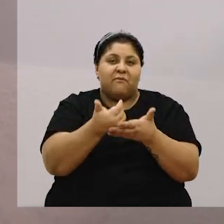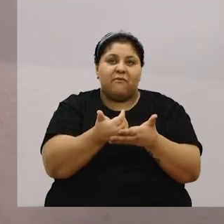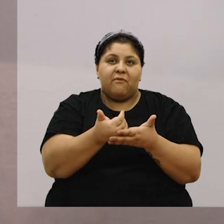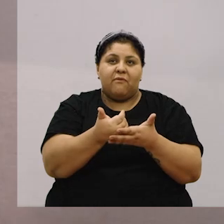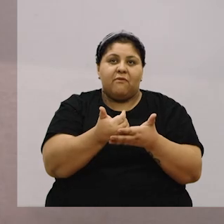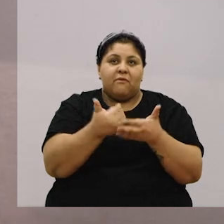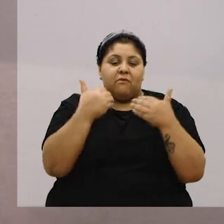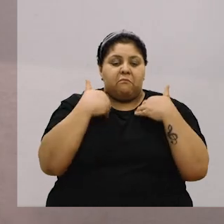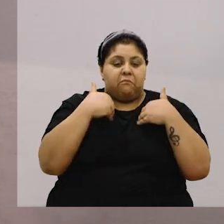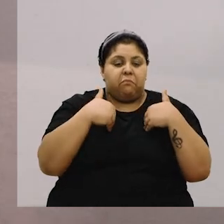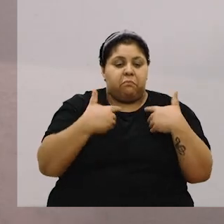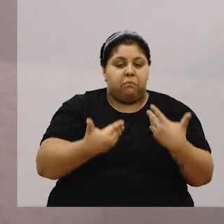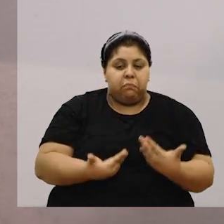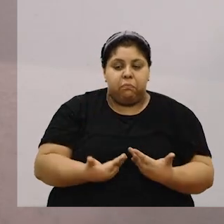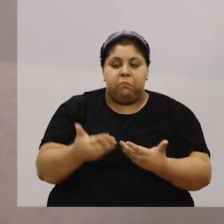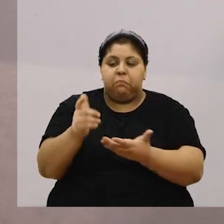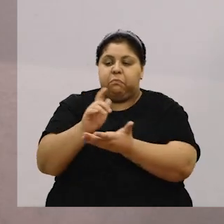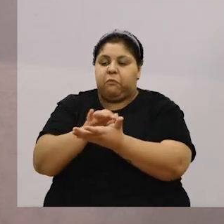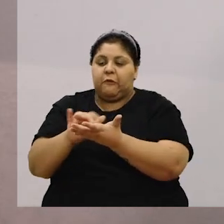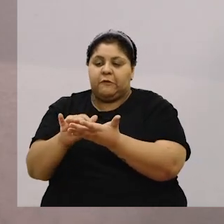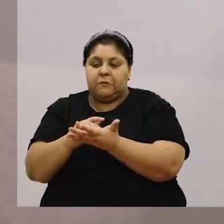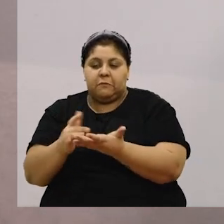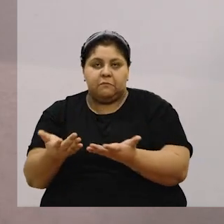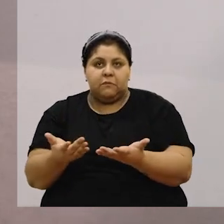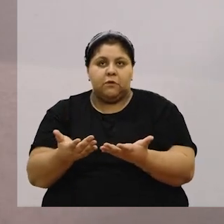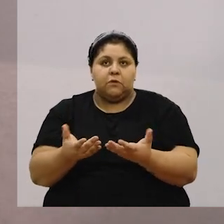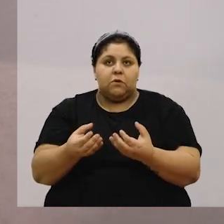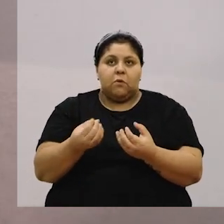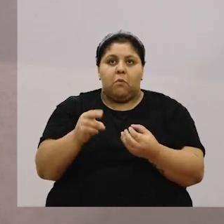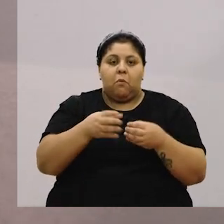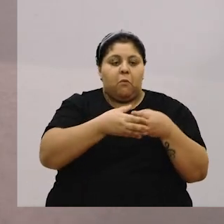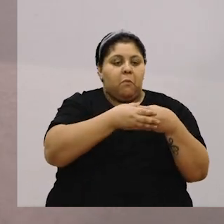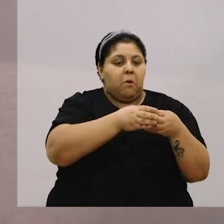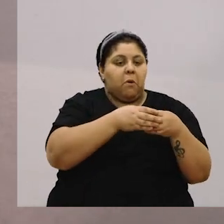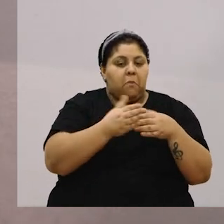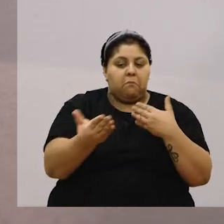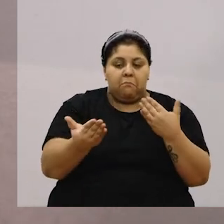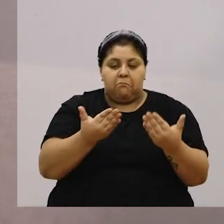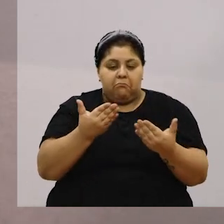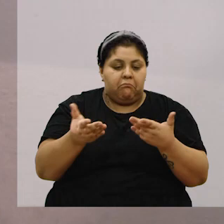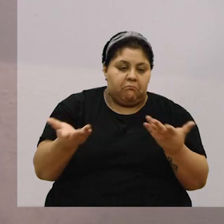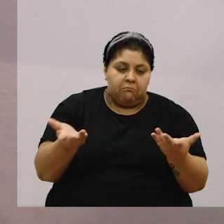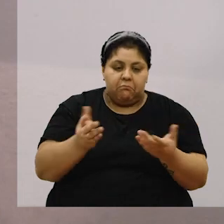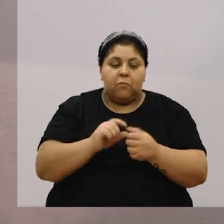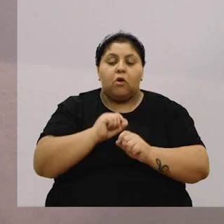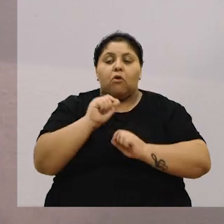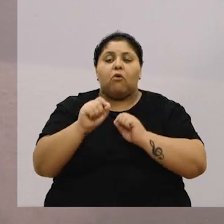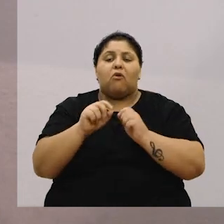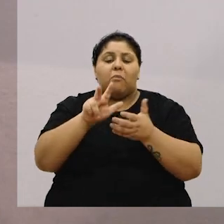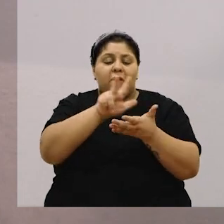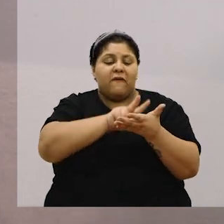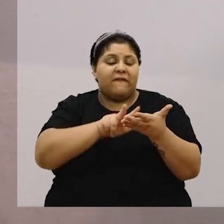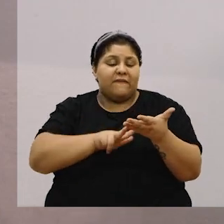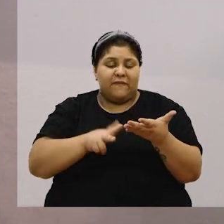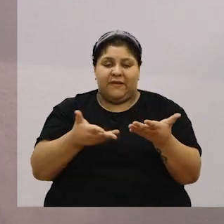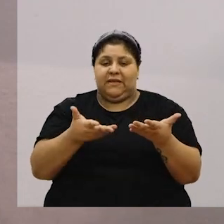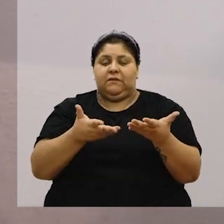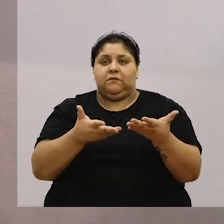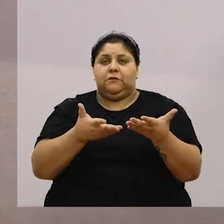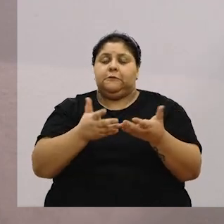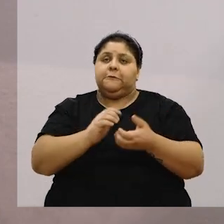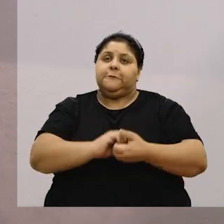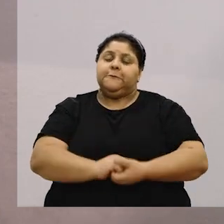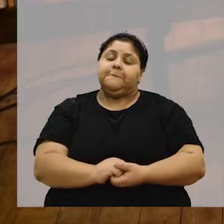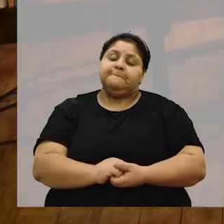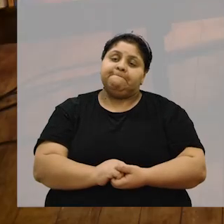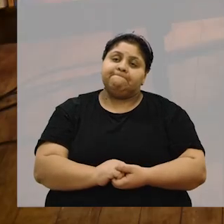elas, se é o suporte físico, se é o suporte virtual, ou uma convivência, dependendo da situação. Como é que vocês avaliam esses